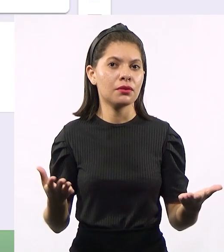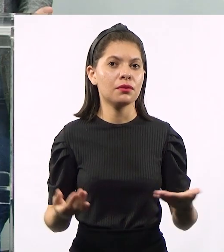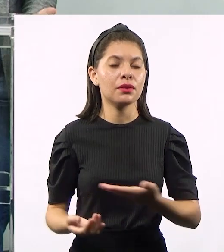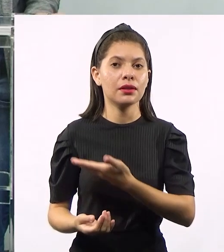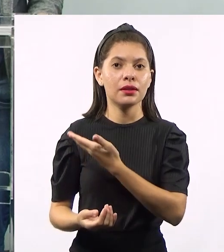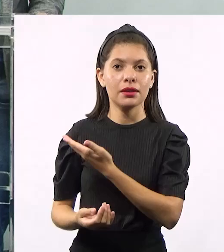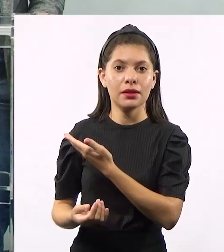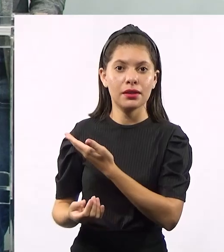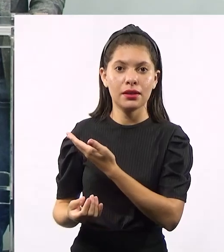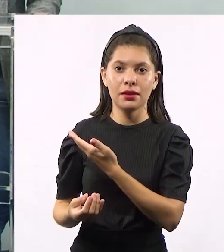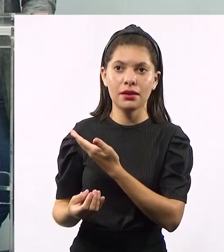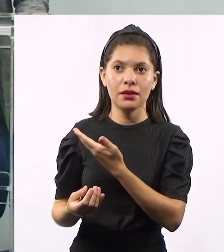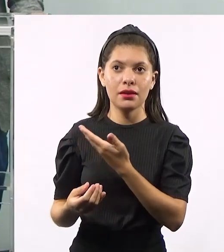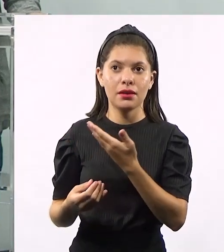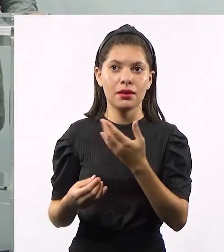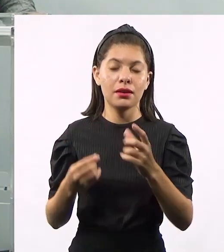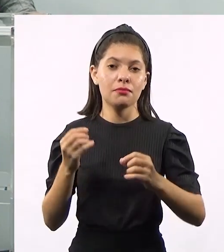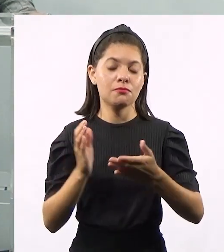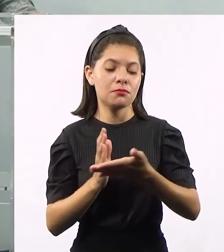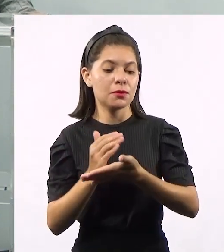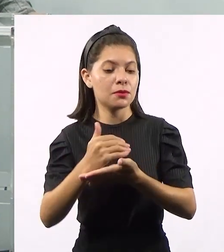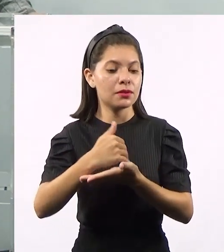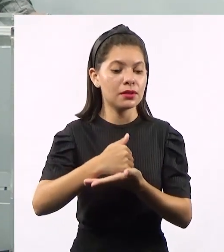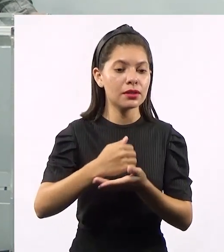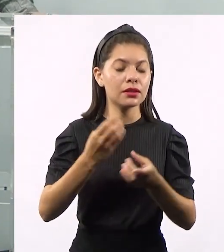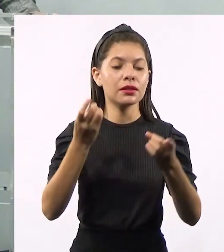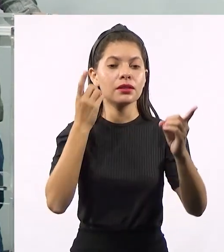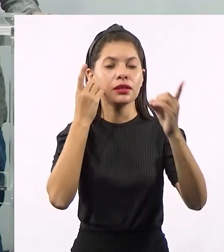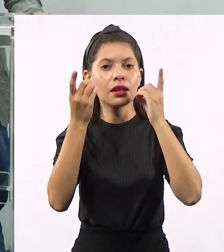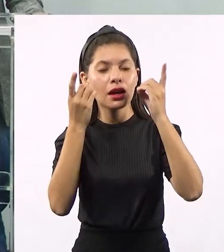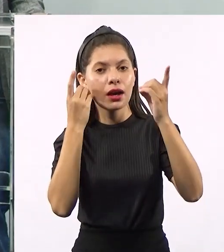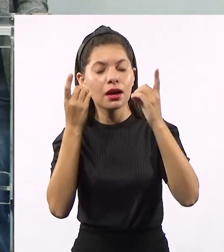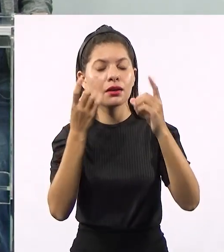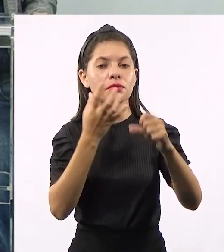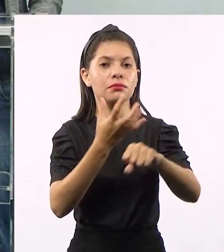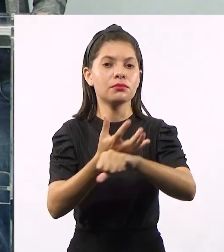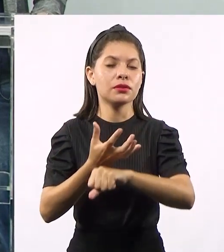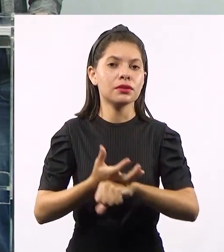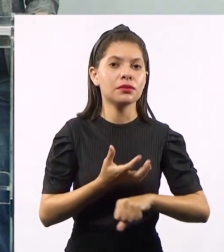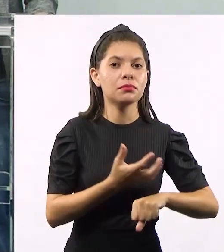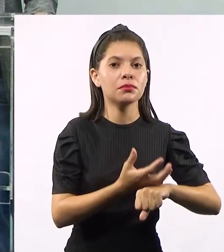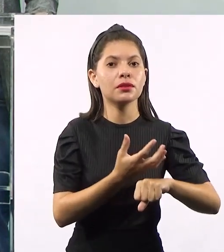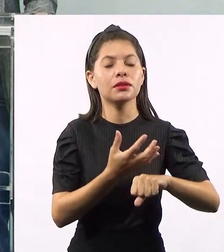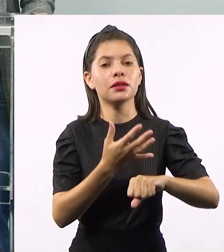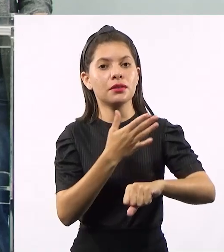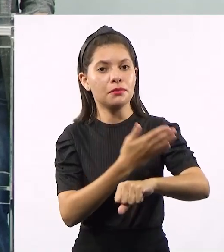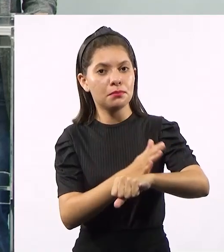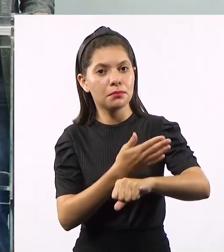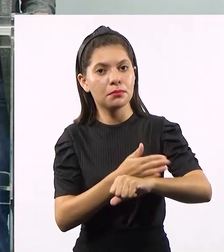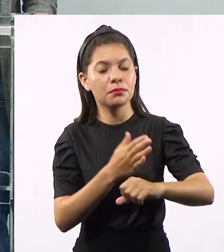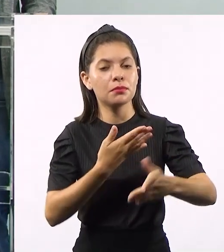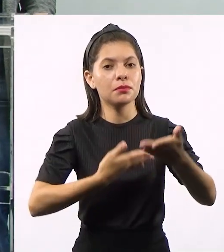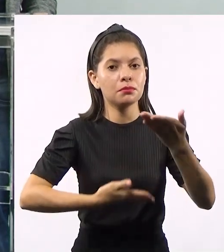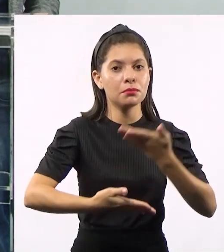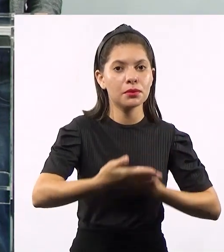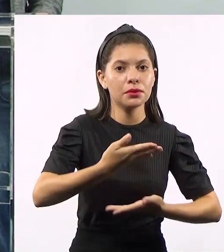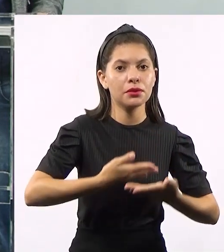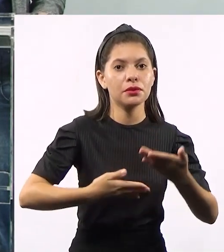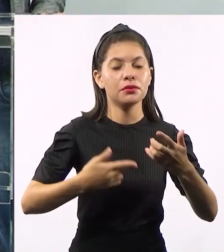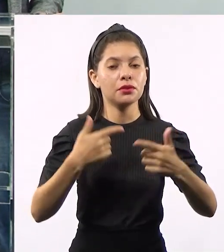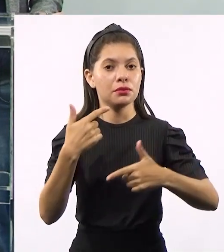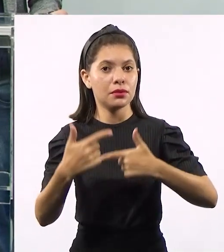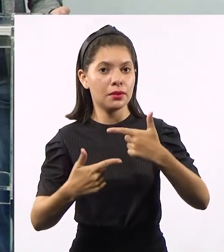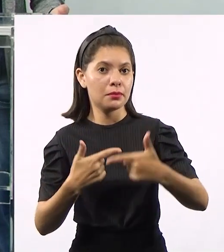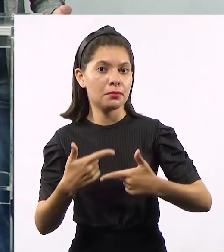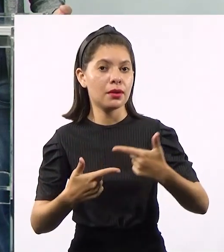olha, formulário para coleta de dados para a disciplina de práticas colaborativas, o trabalho colaborativo do curso